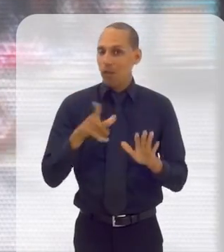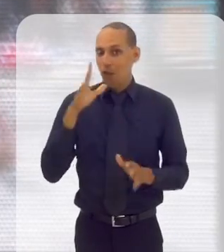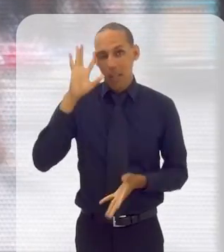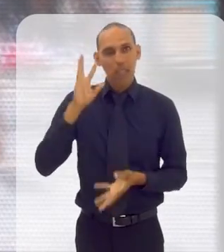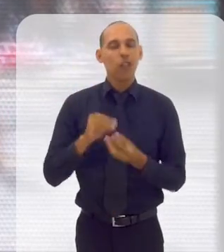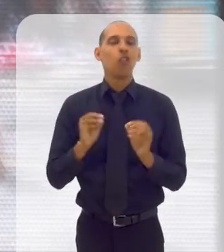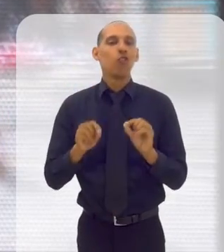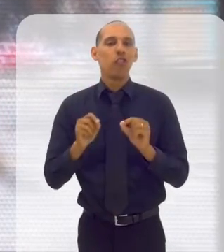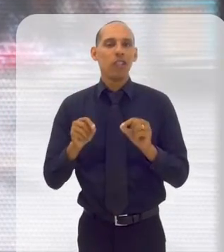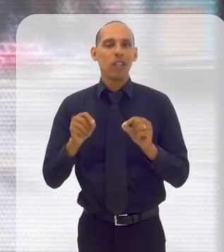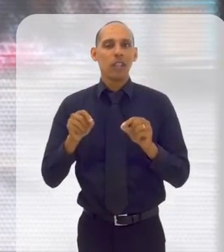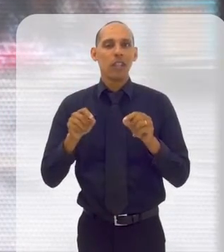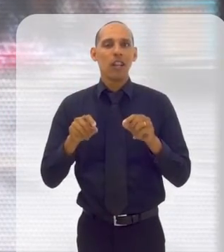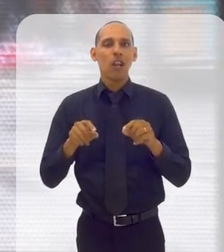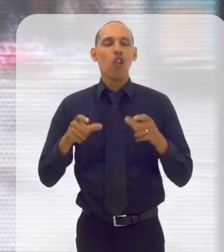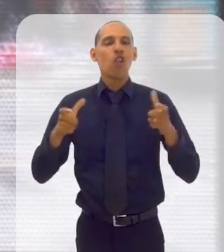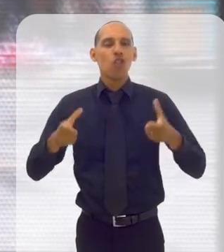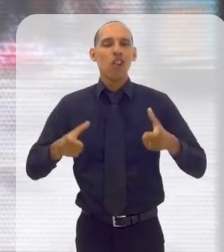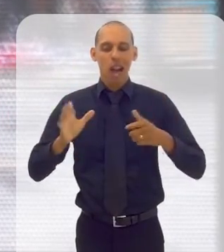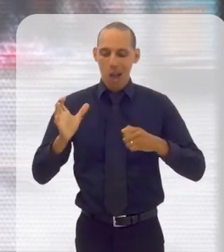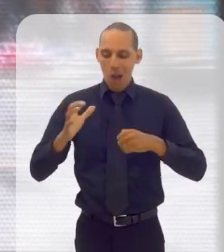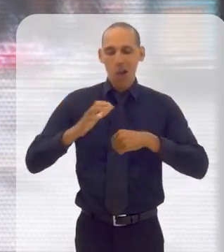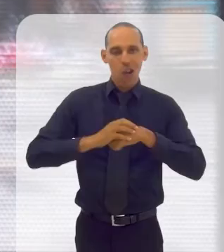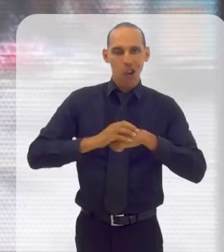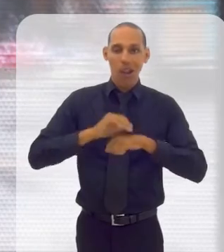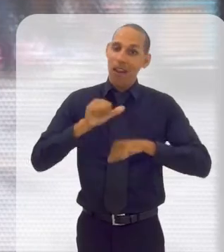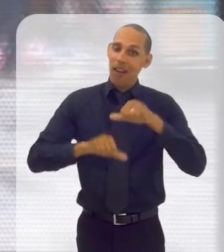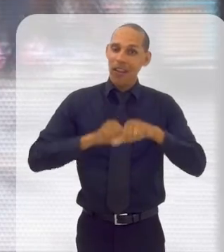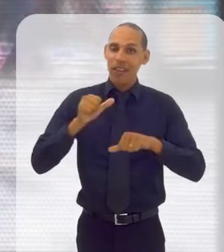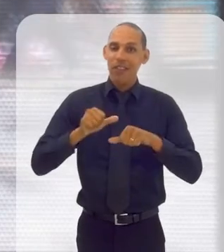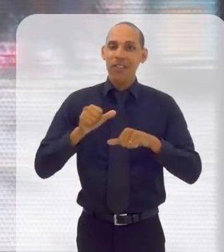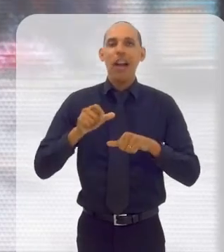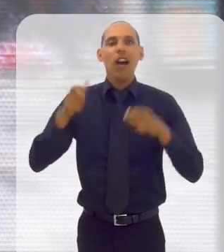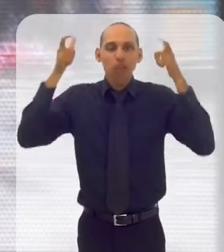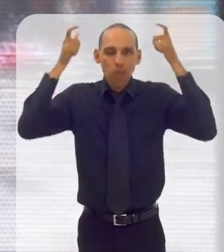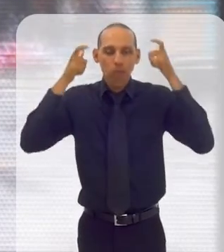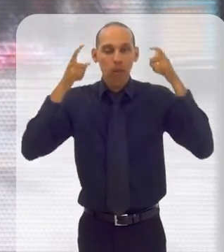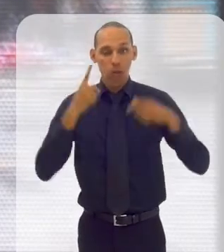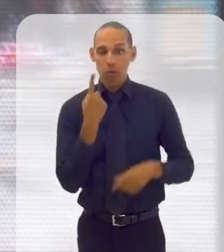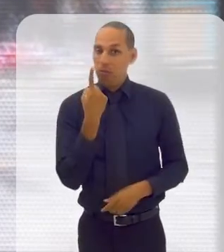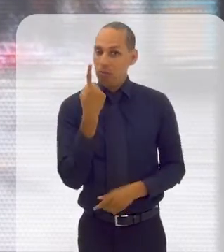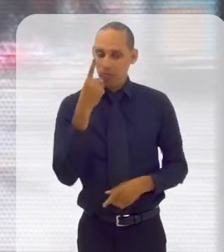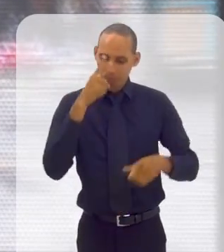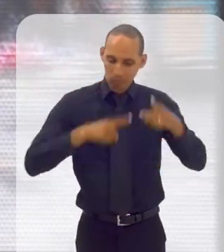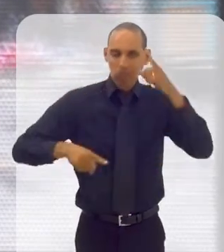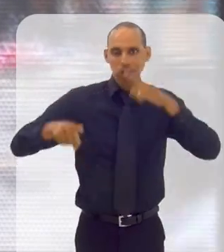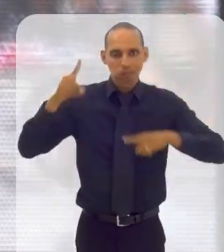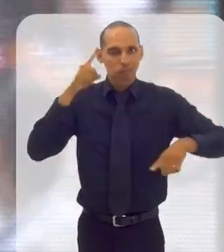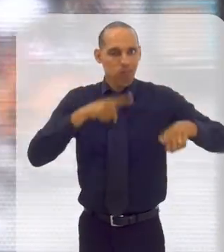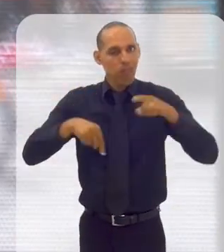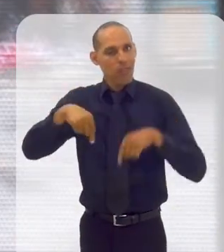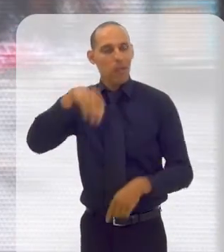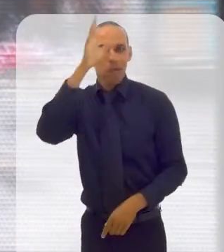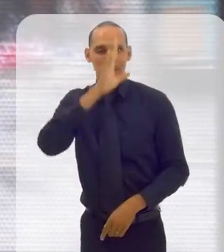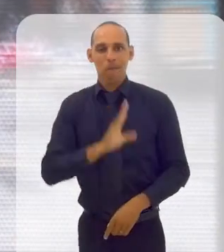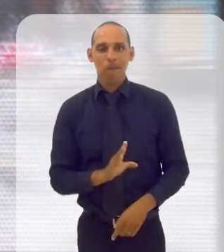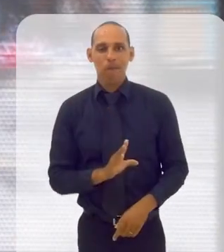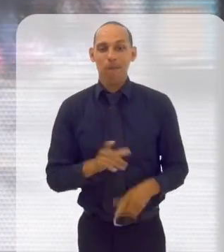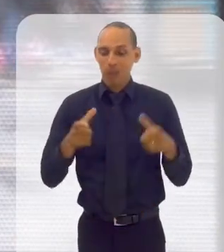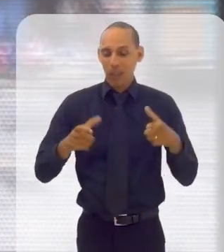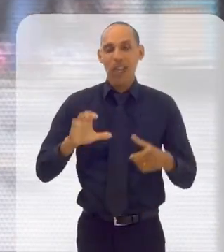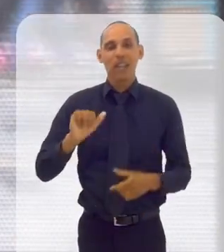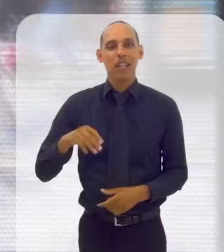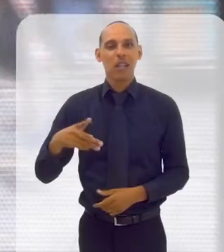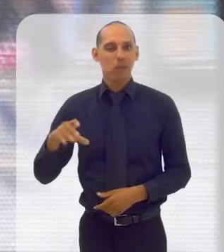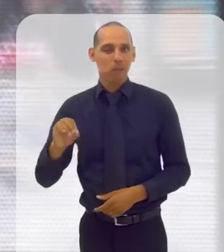mas a gente vai entender que todo esse território que era colônia vai se tornar território dessa coroa que se instala no Brasil e vai